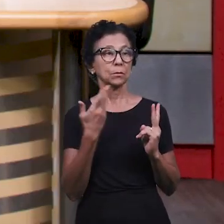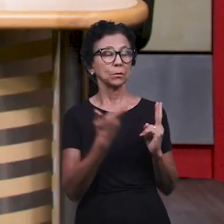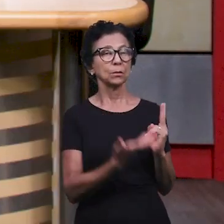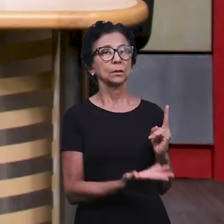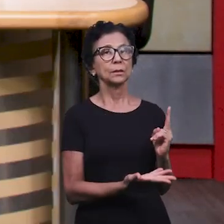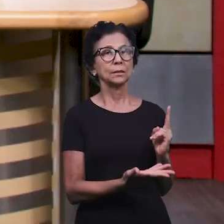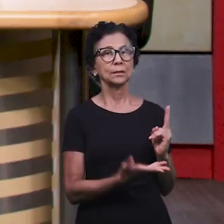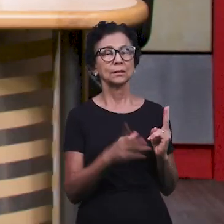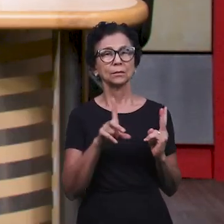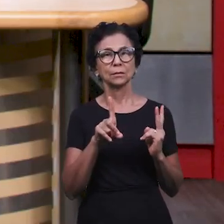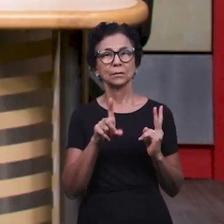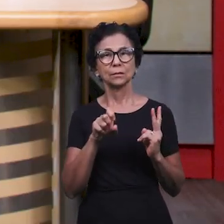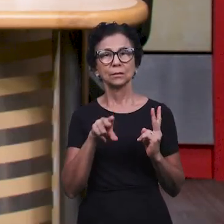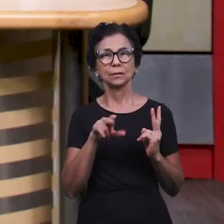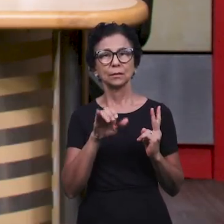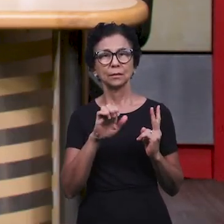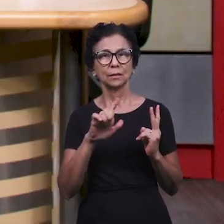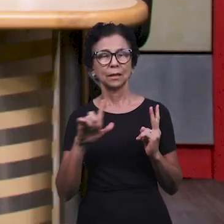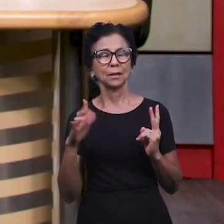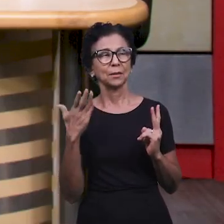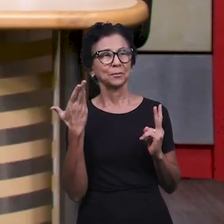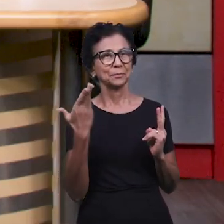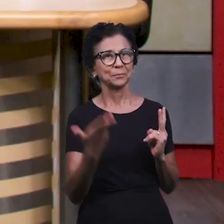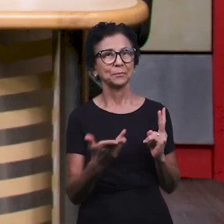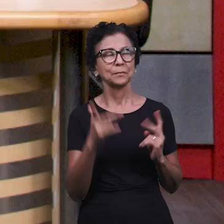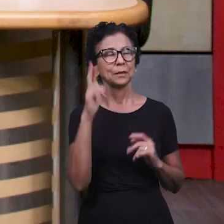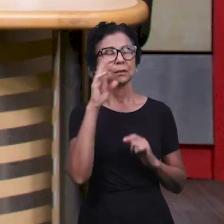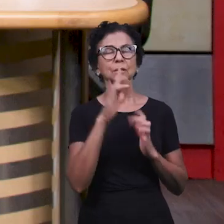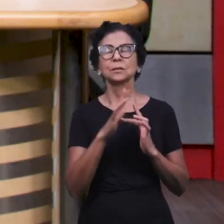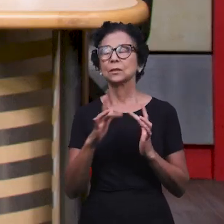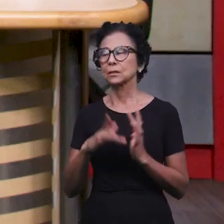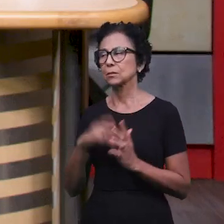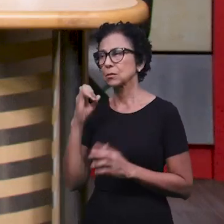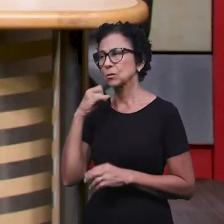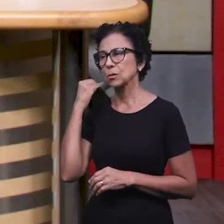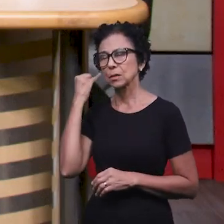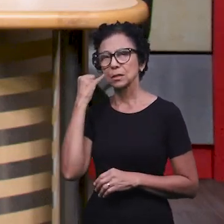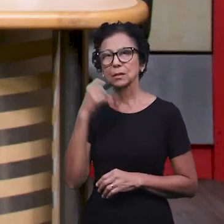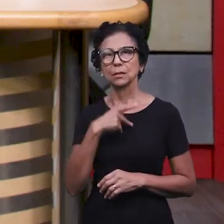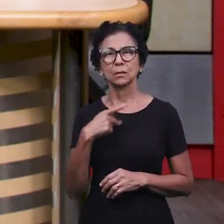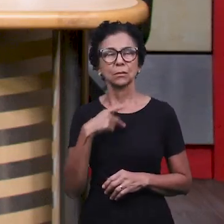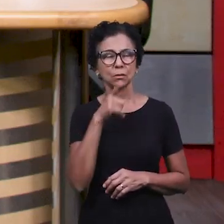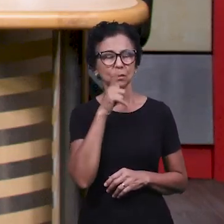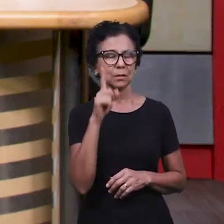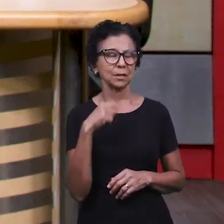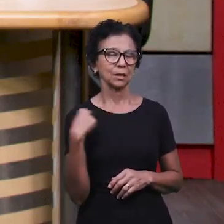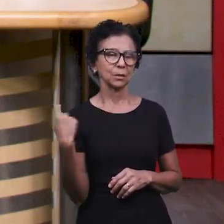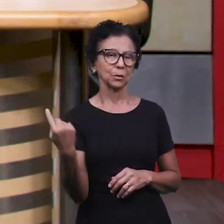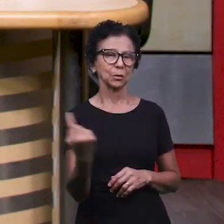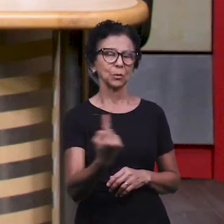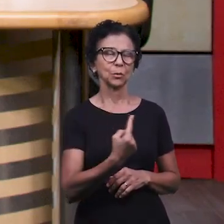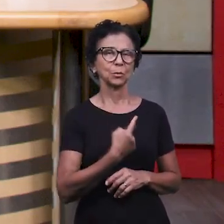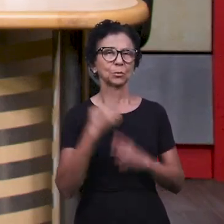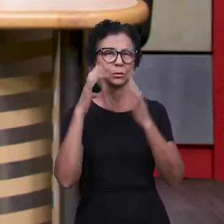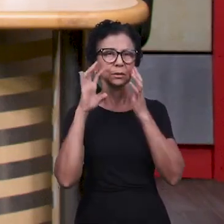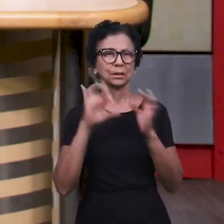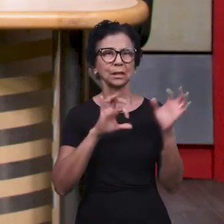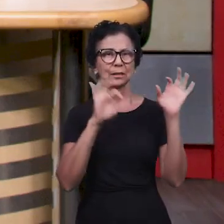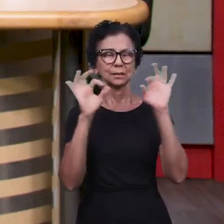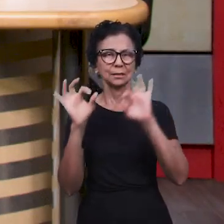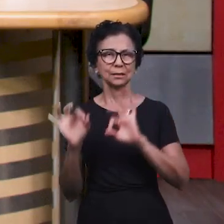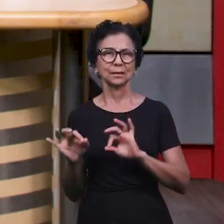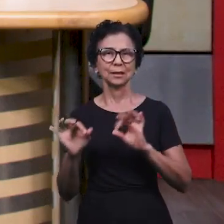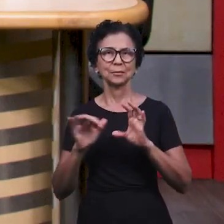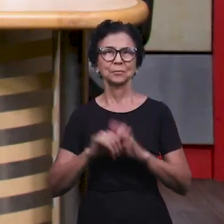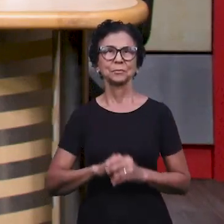Bíblicas, pastor Daniel Santana, paz do Senhor Jesus. Olá, paz do Senhor Jesus, pastor Josias, pastor Gilson e a todos os ouvintes da TV Manaim, Rádio Manaim, paz do